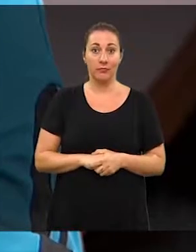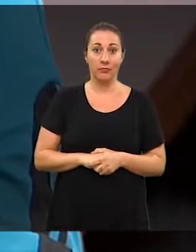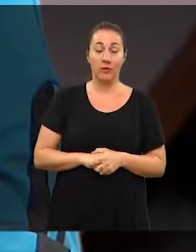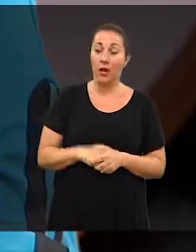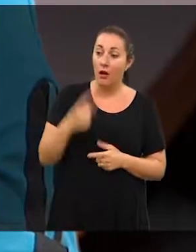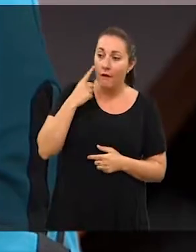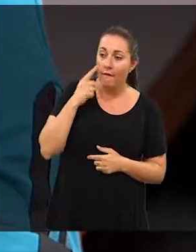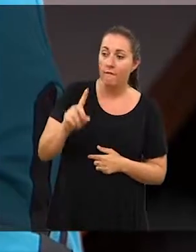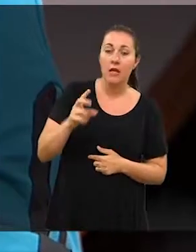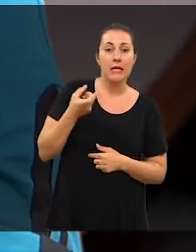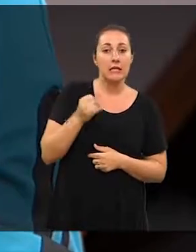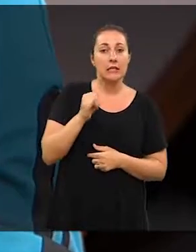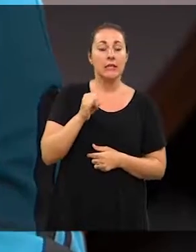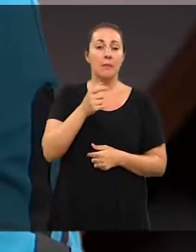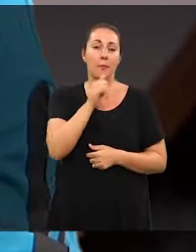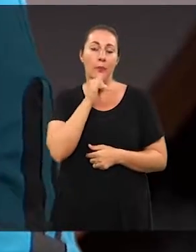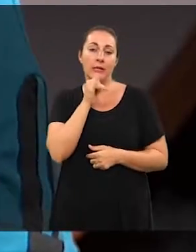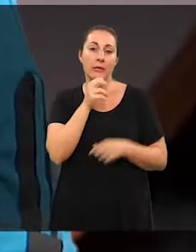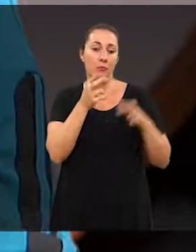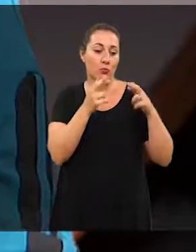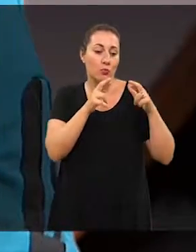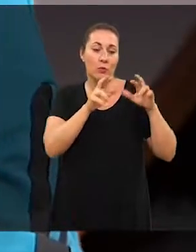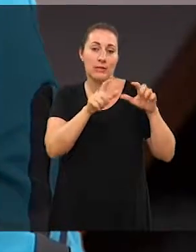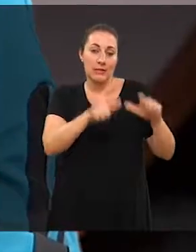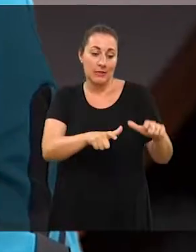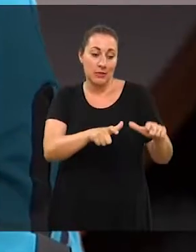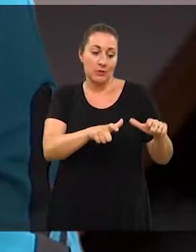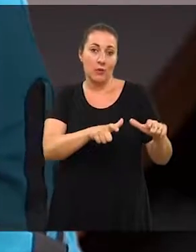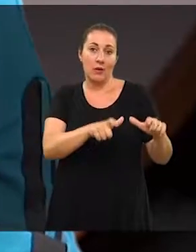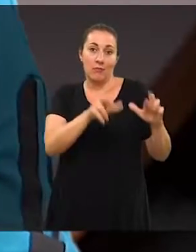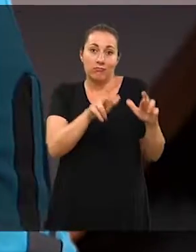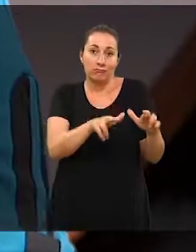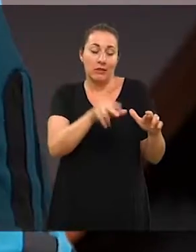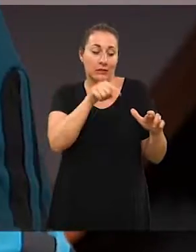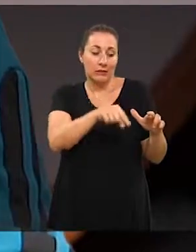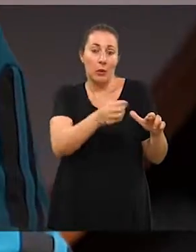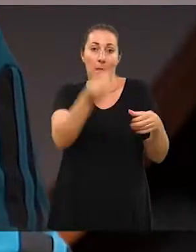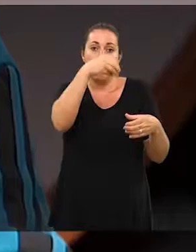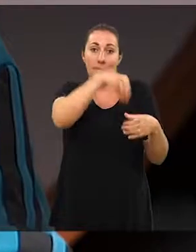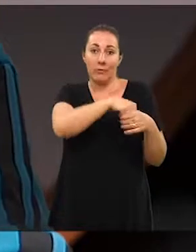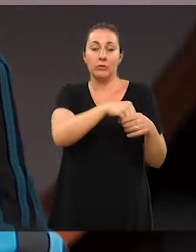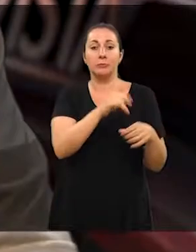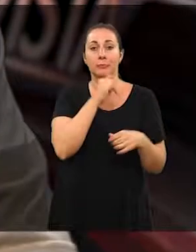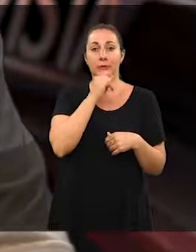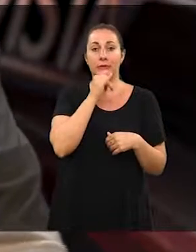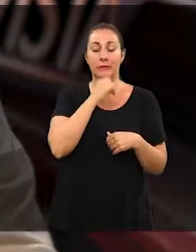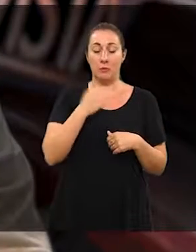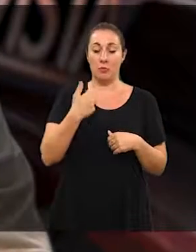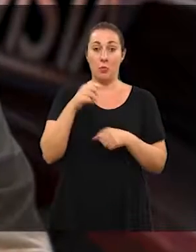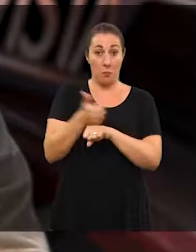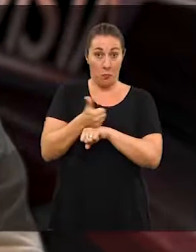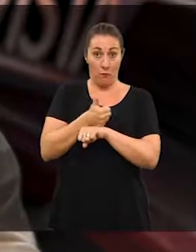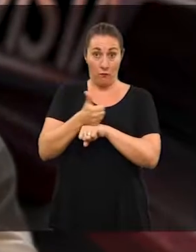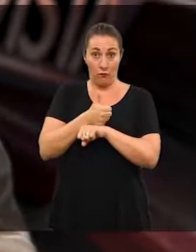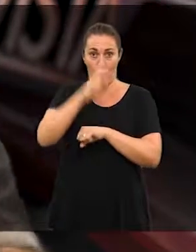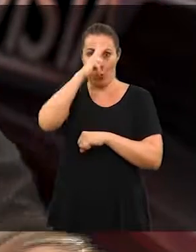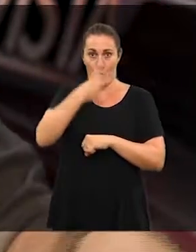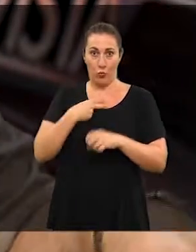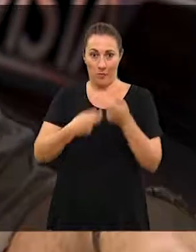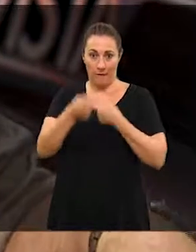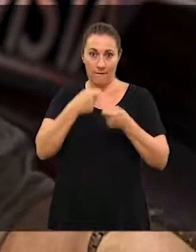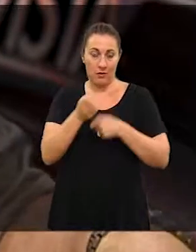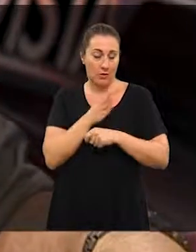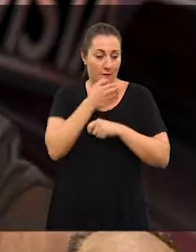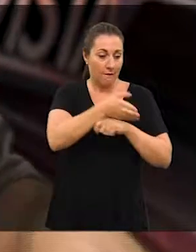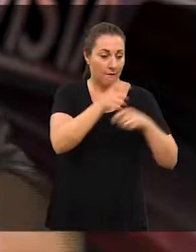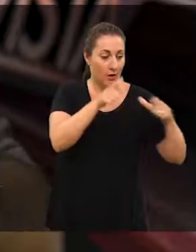lá, identifica quais os setores que eles colocaram no questionário que responderam. Por exemplo, quem é da autonomia financeira, verifica